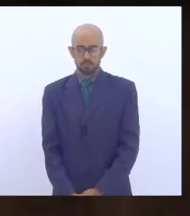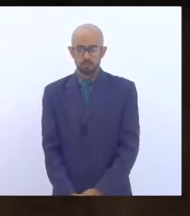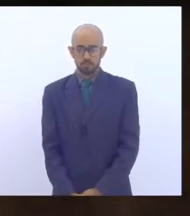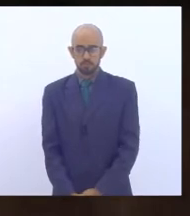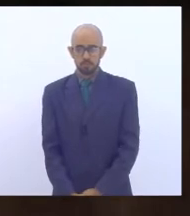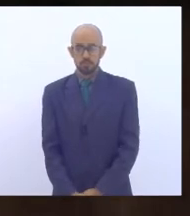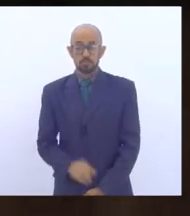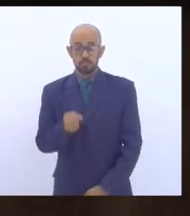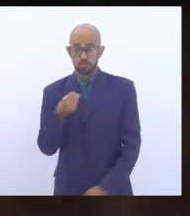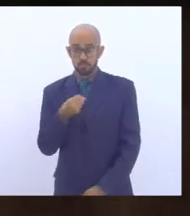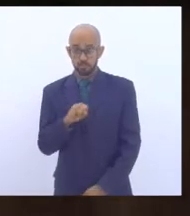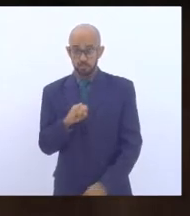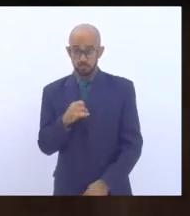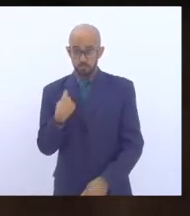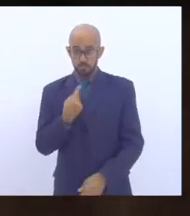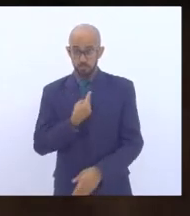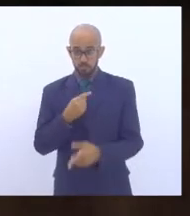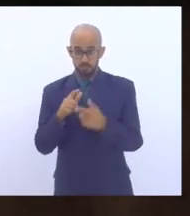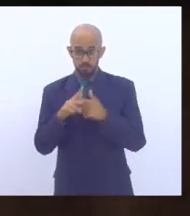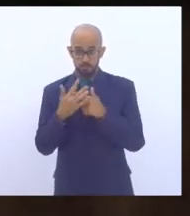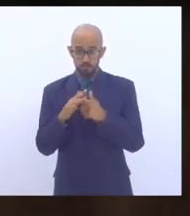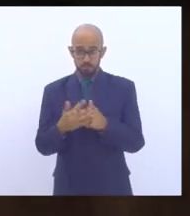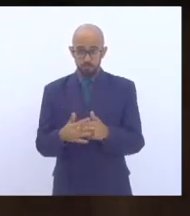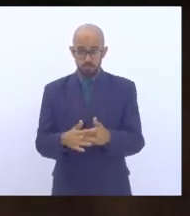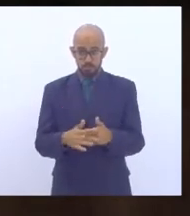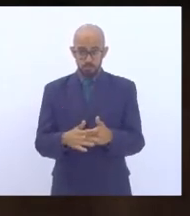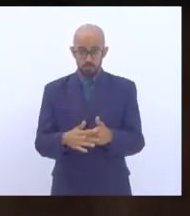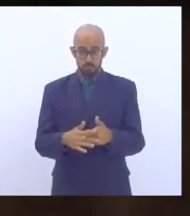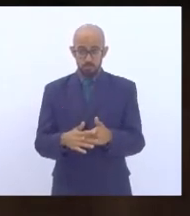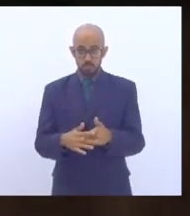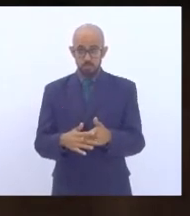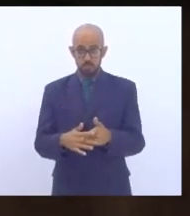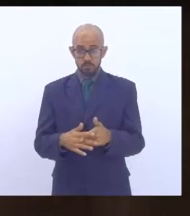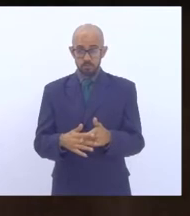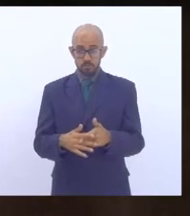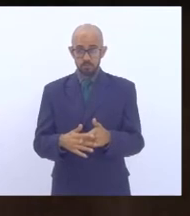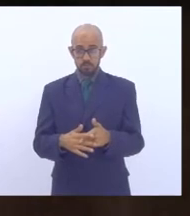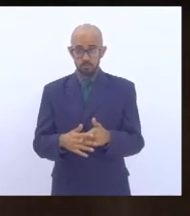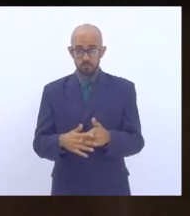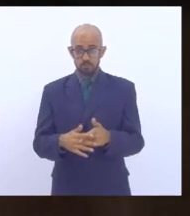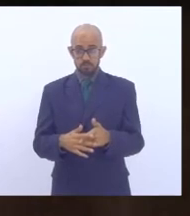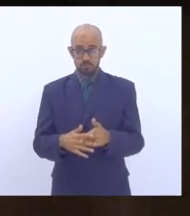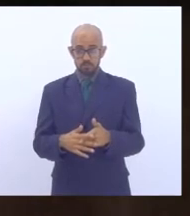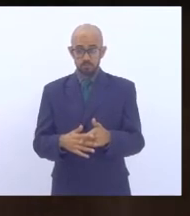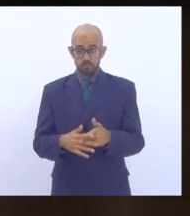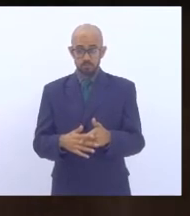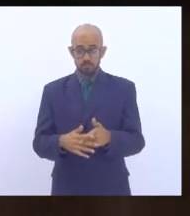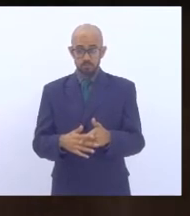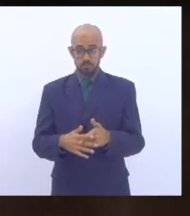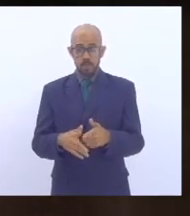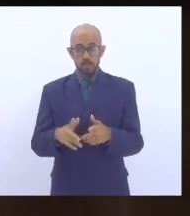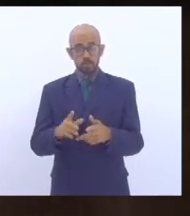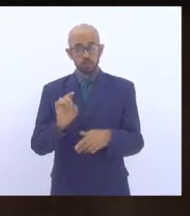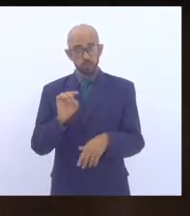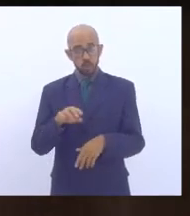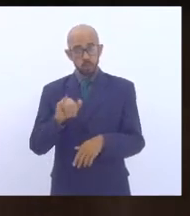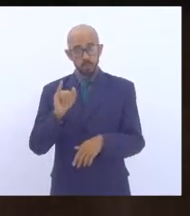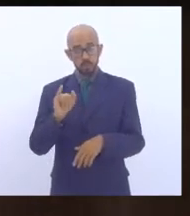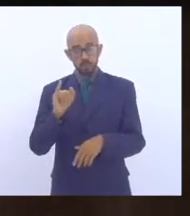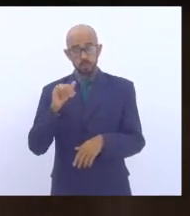E se nós corrigimos monetariamente o deveria ser só pelo